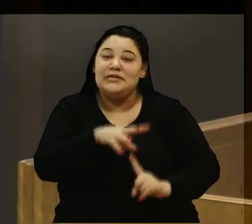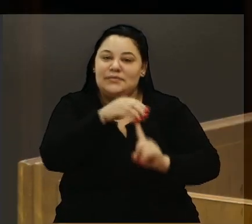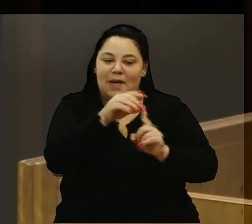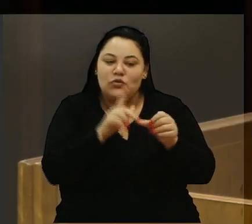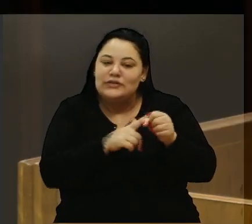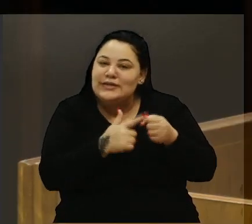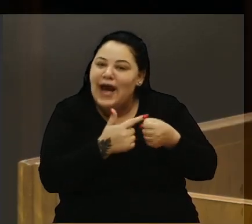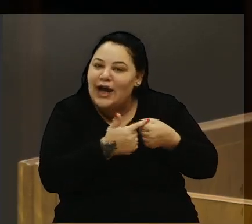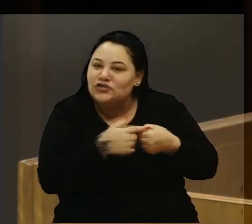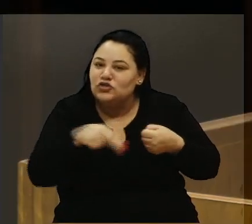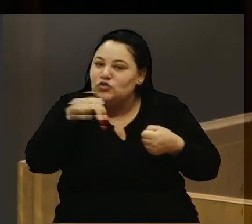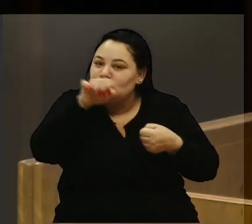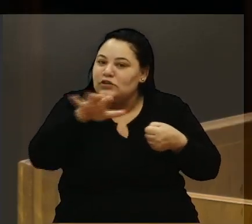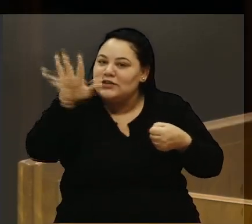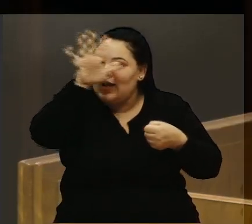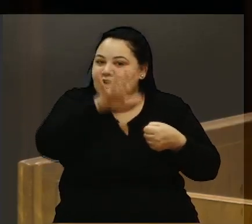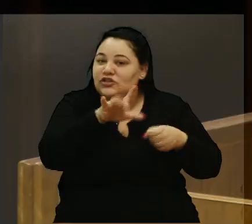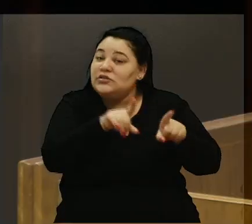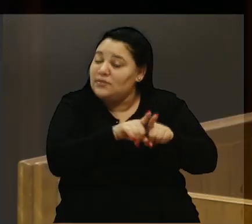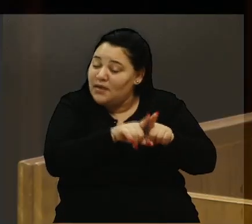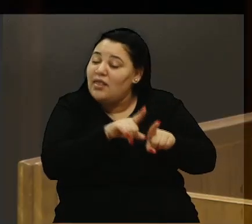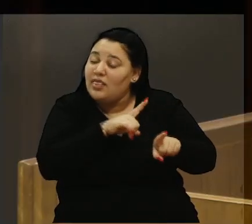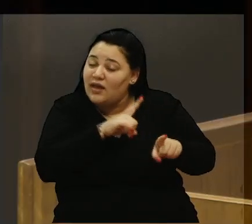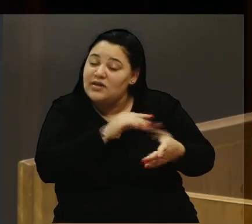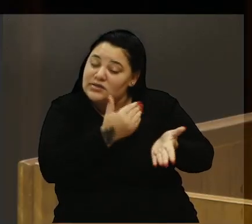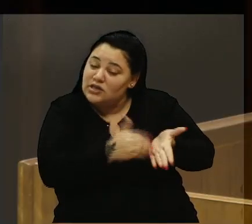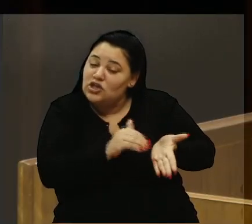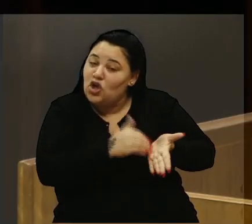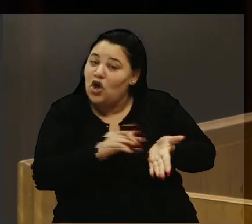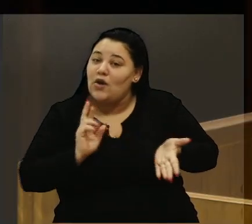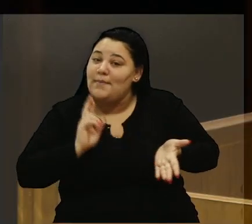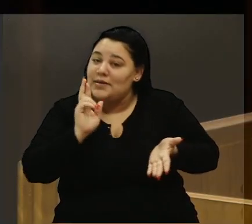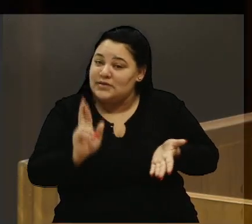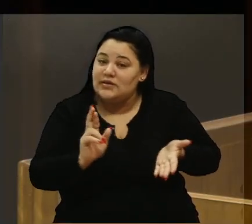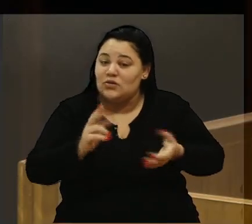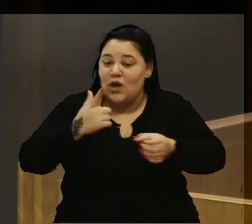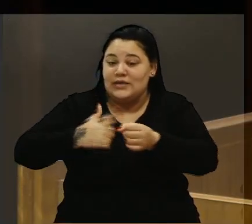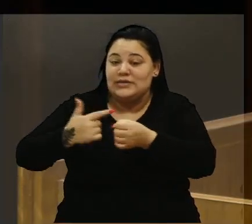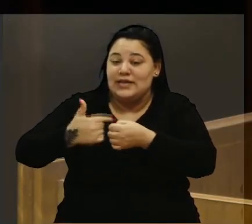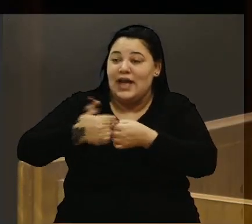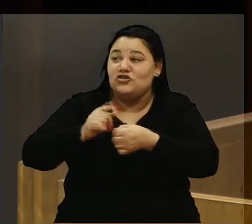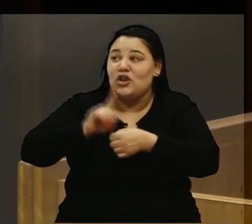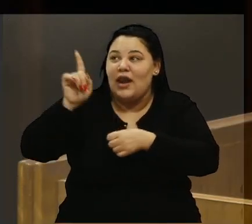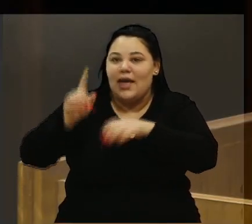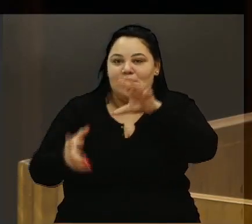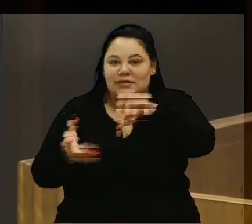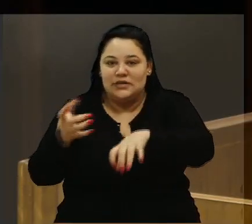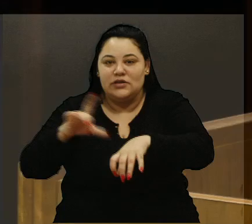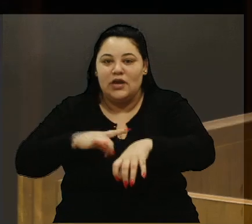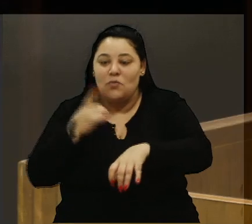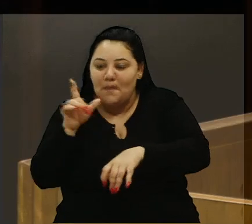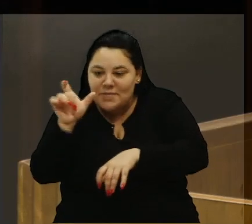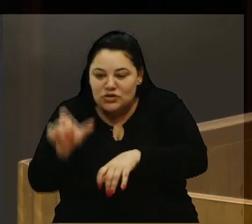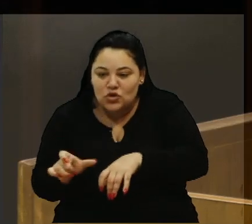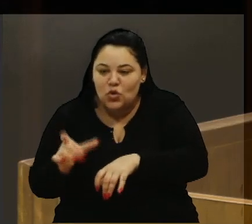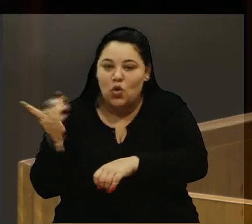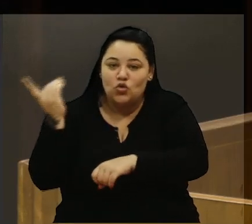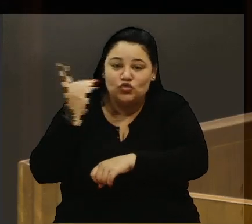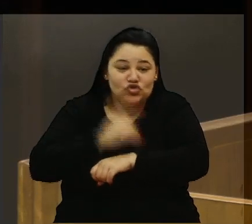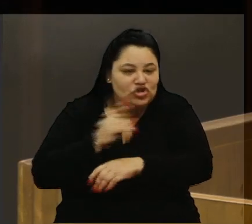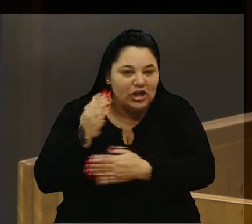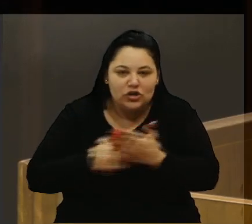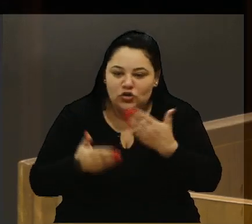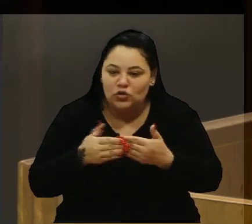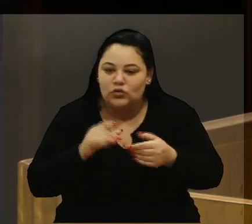também têm, escritórios de representação em Brasília, aonde ficam lá o dia inteiro fazendo lobby dentro